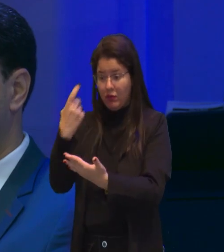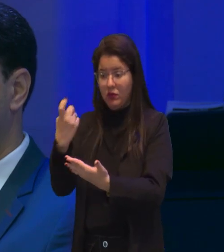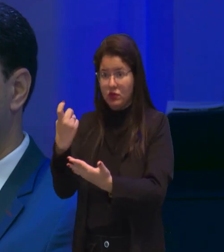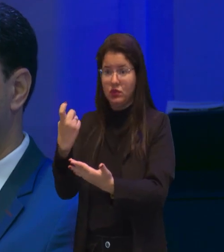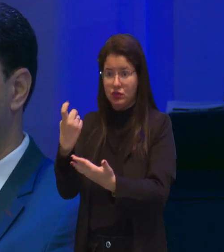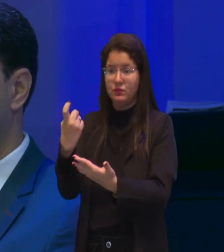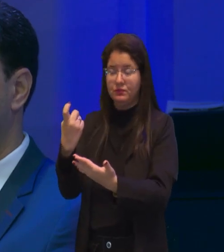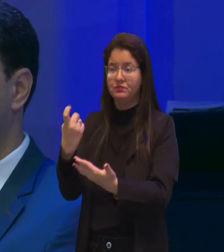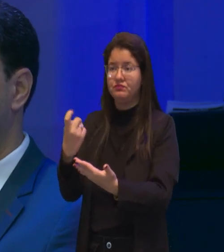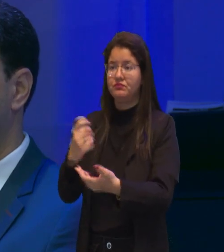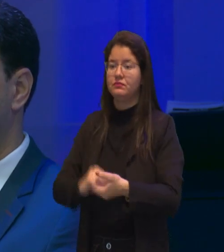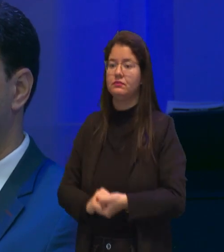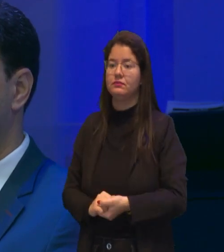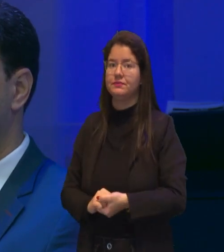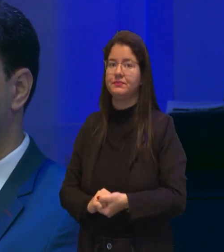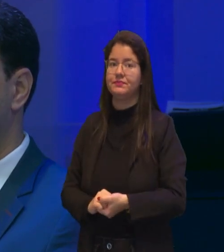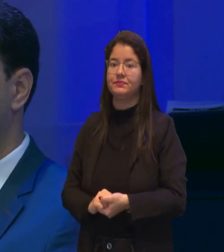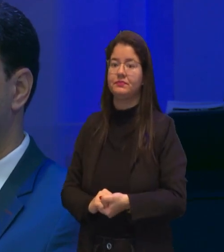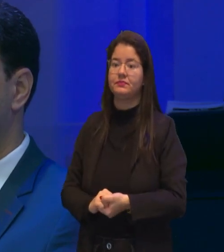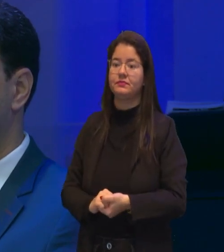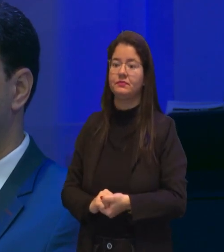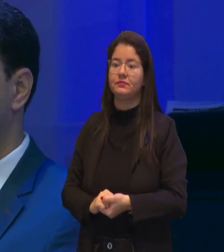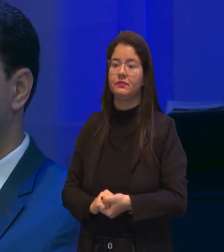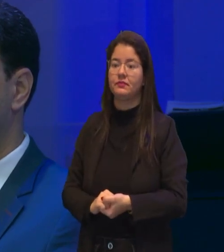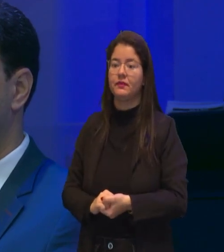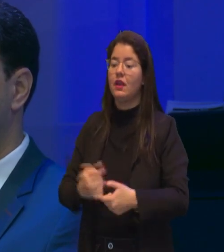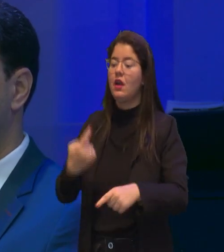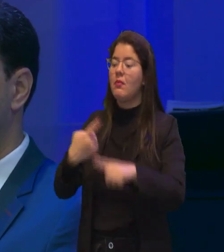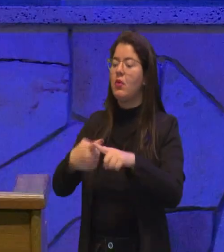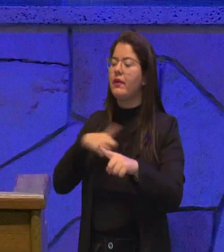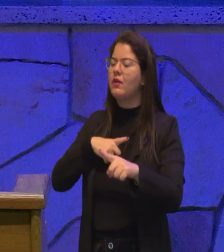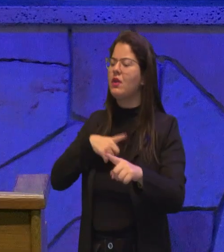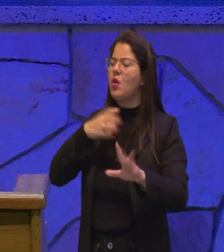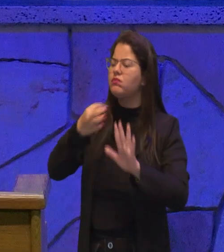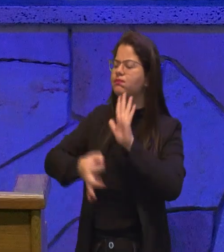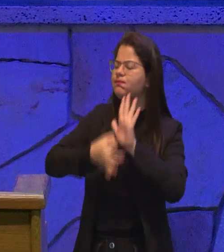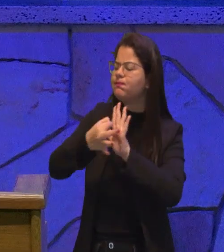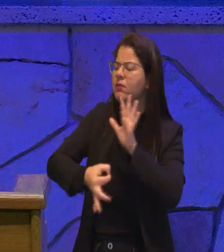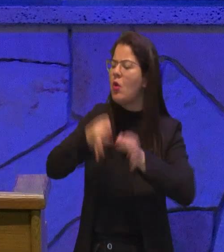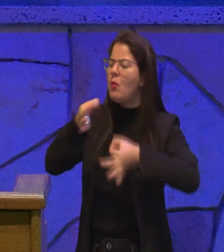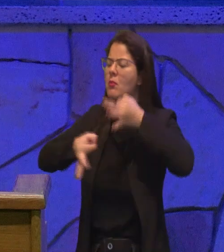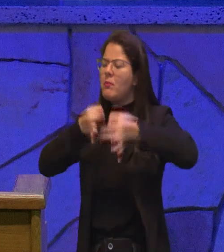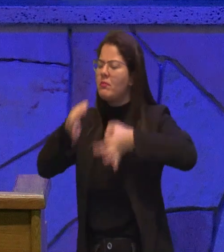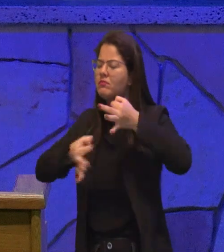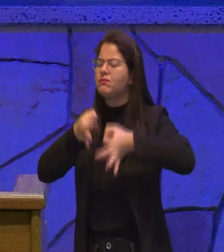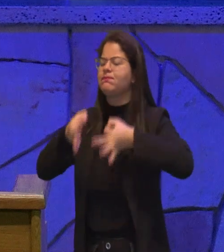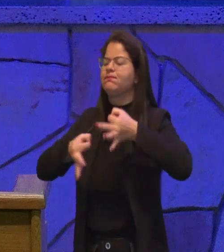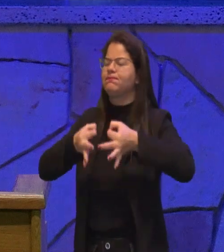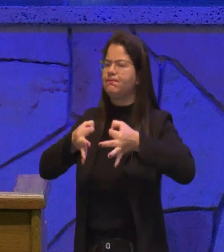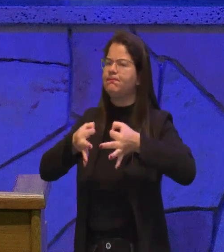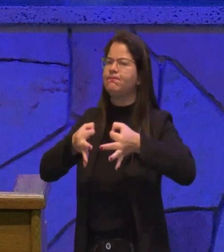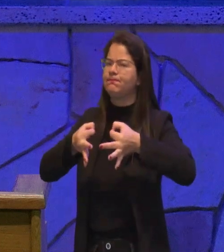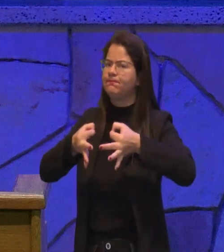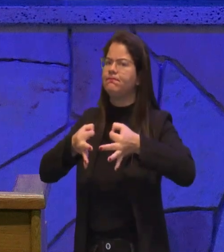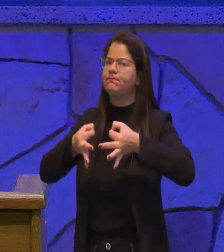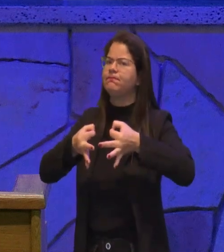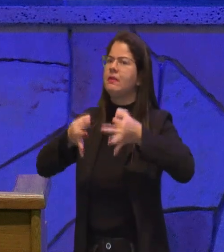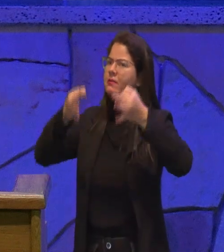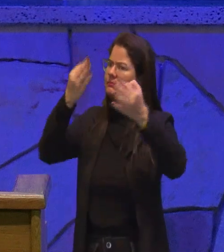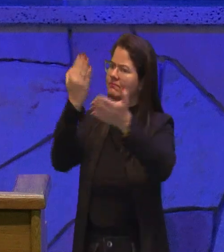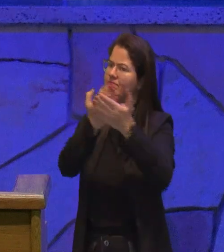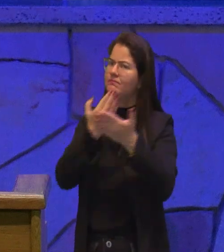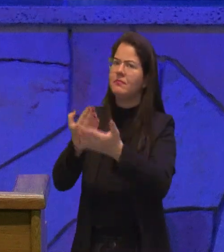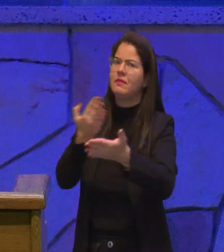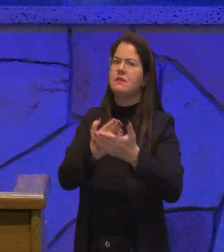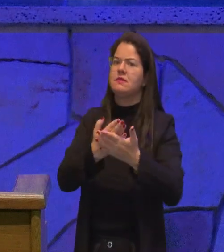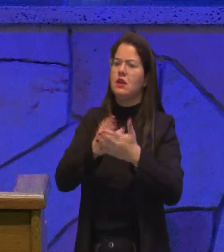porque ele traz uma crítica justamente a respeito disso, essa questão da imagem